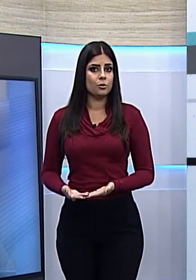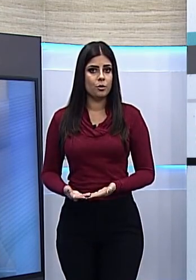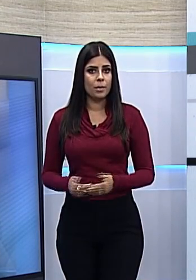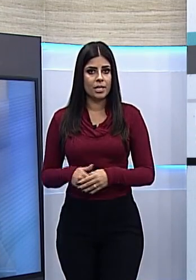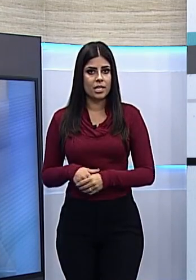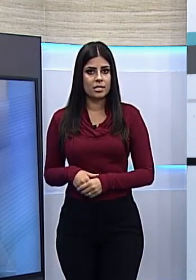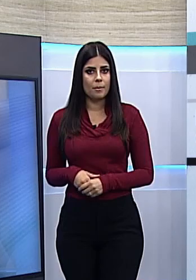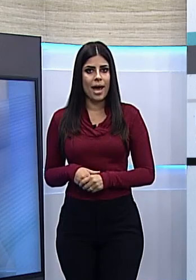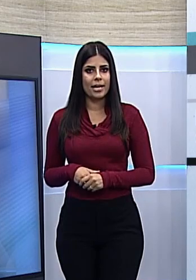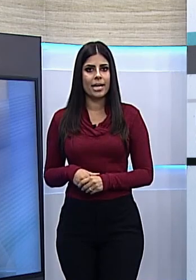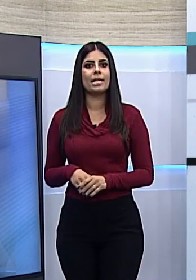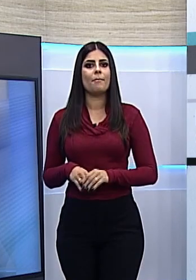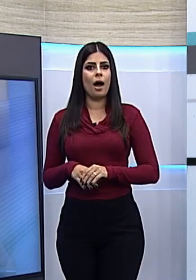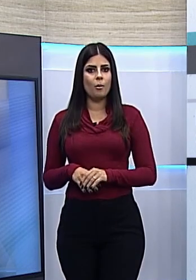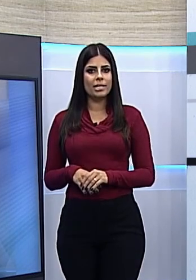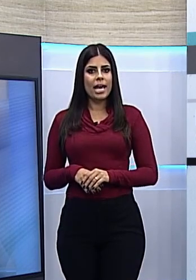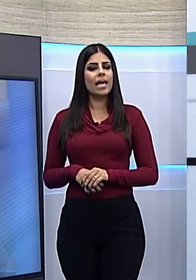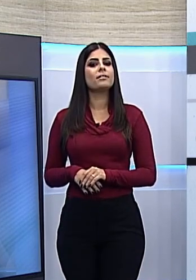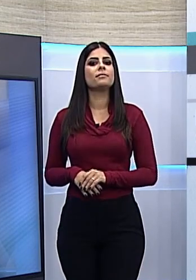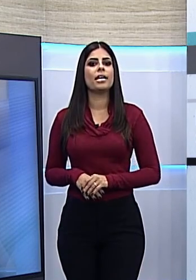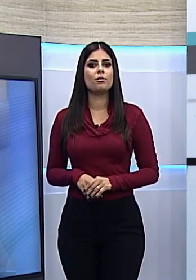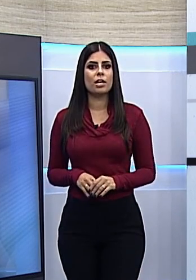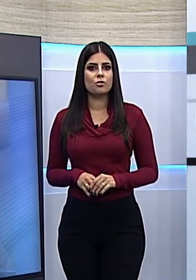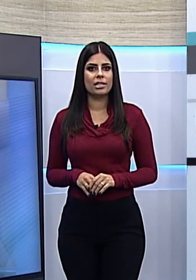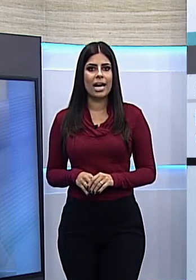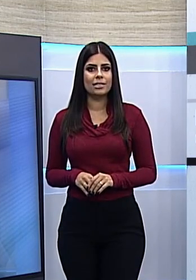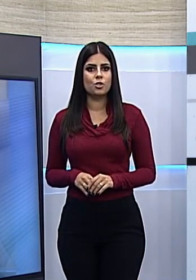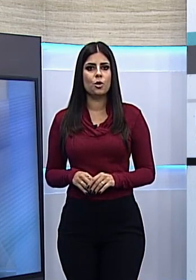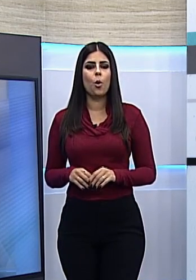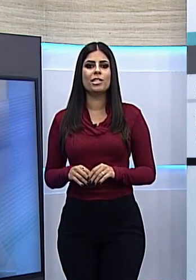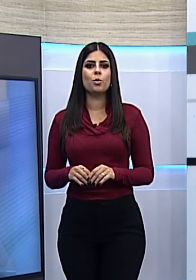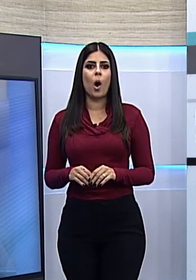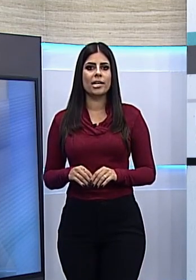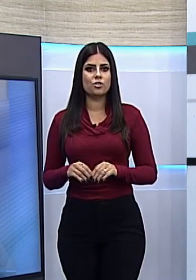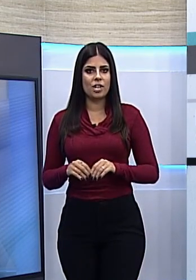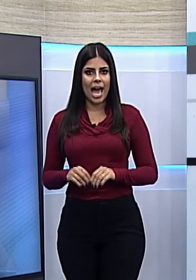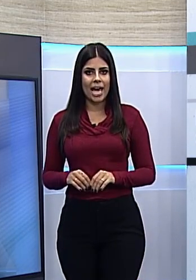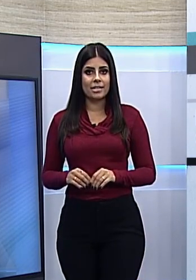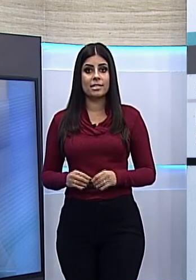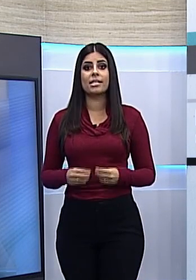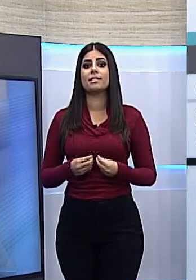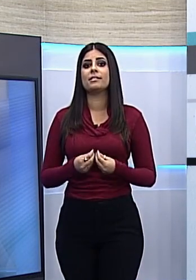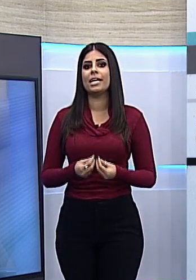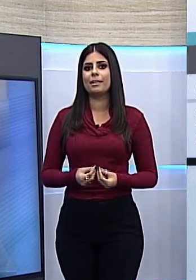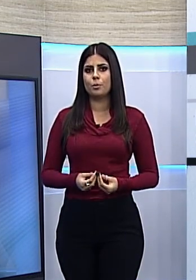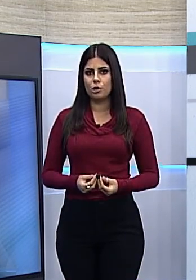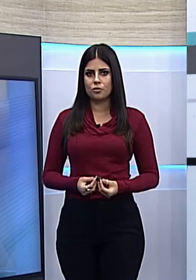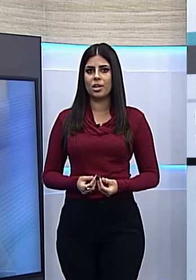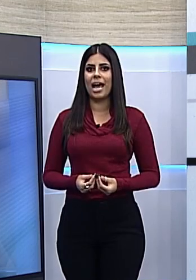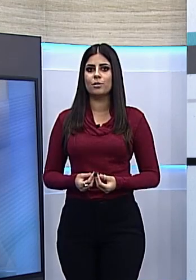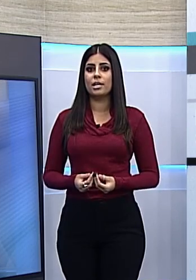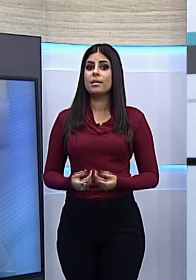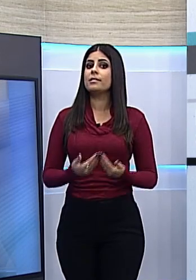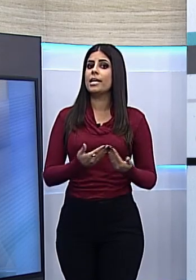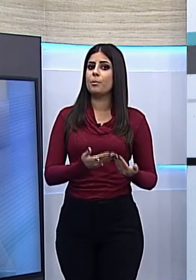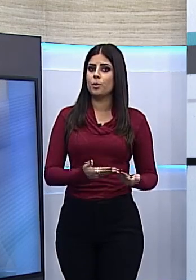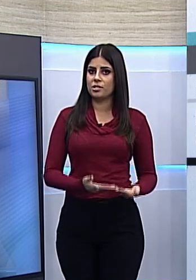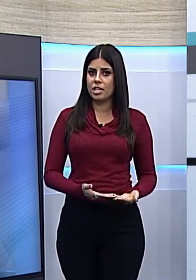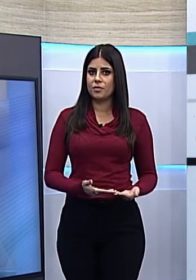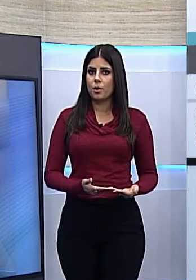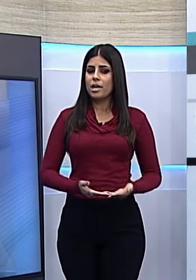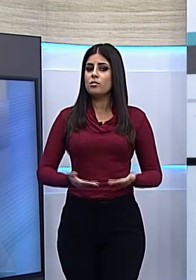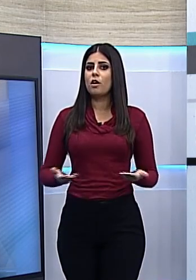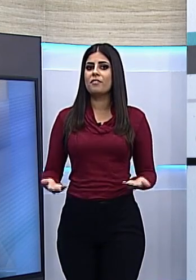a relatora, ministra Maria Helena Malman, entendeu que a jornada de 8 horas diárias exercida pelo advogado